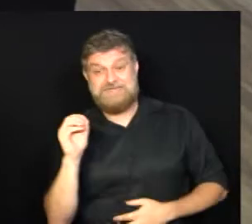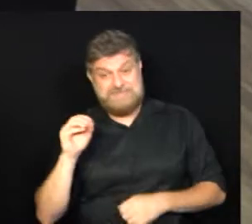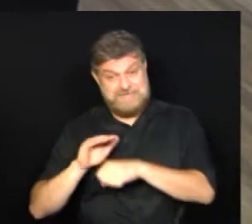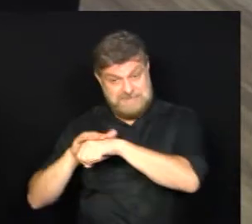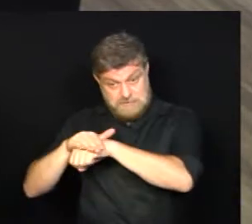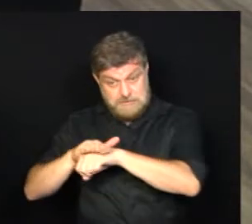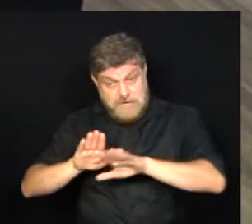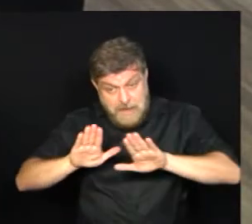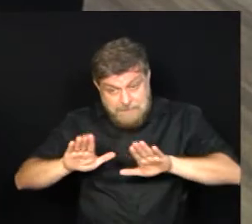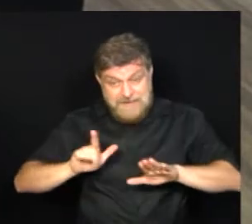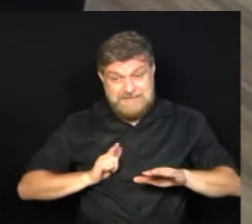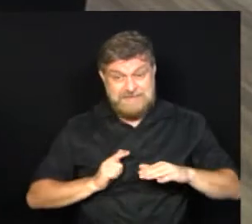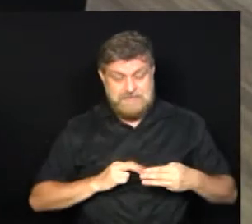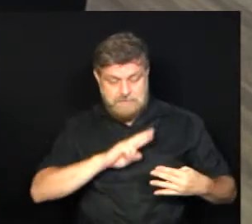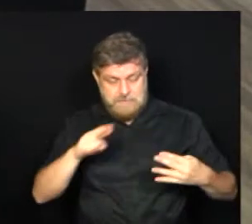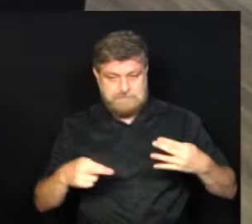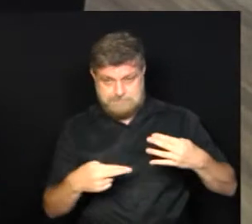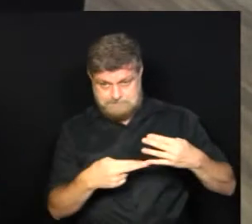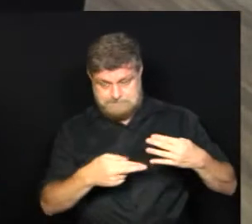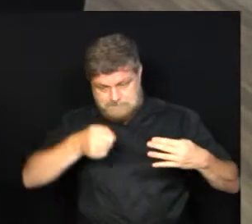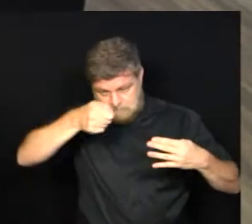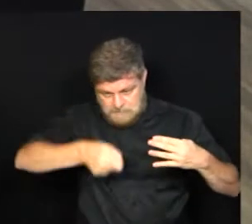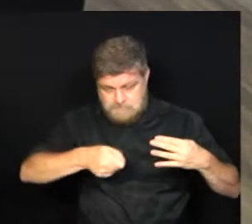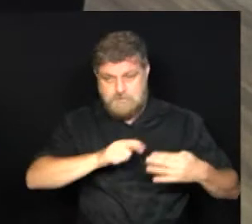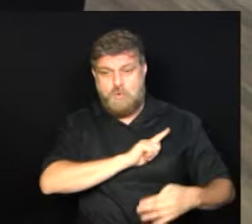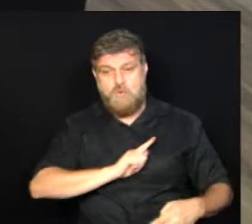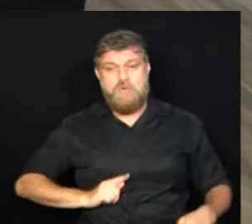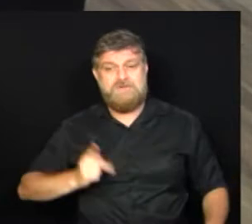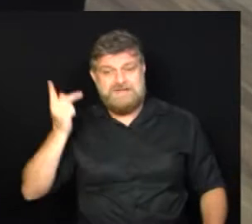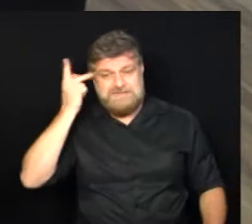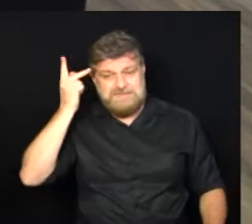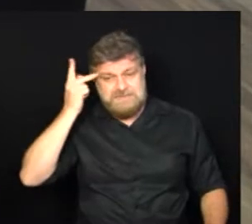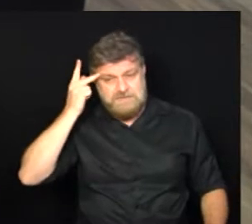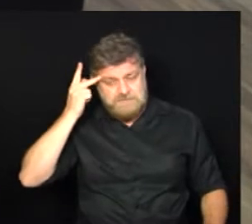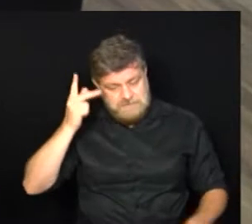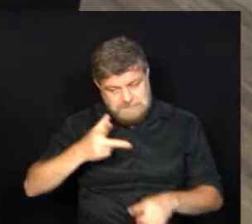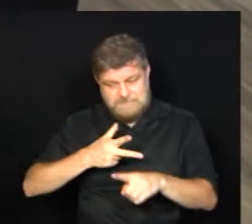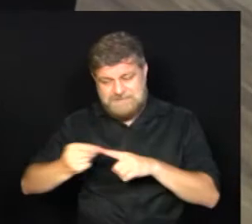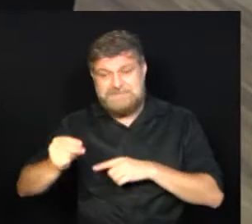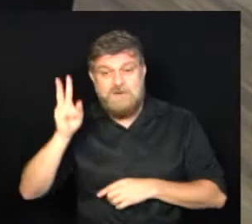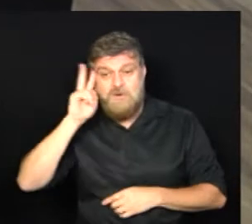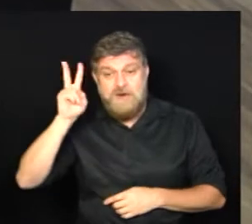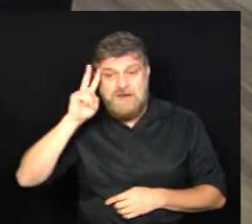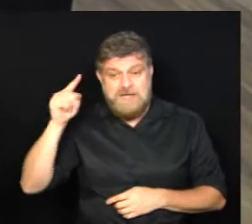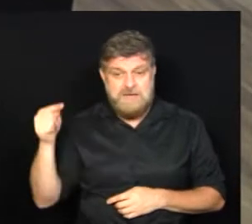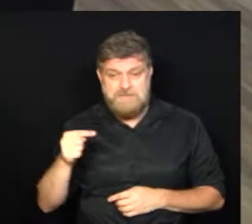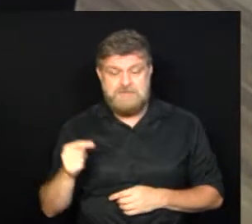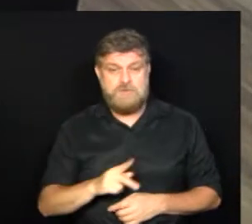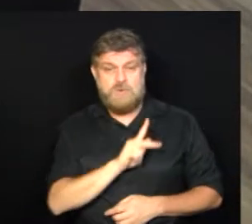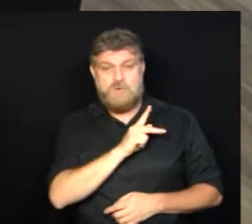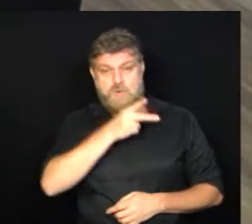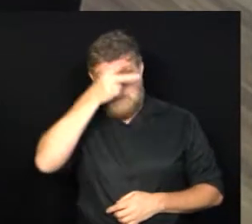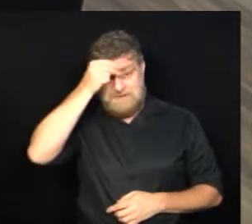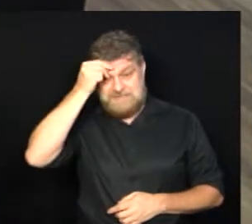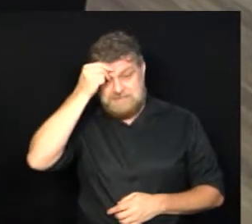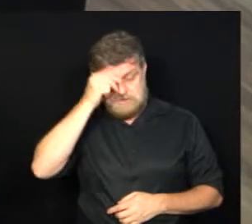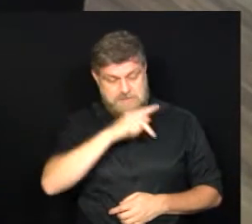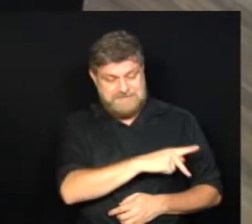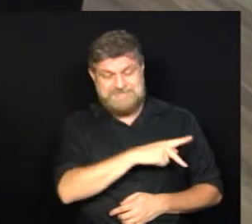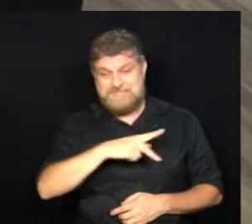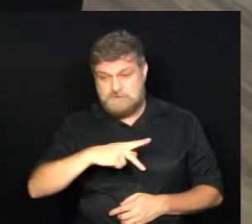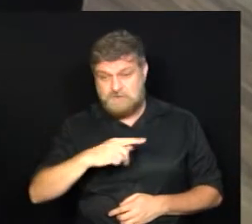mas devido a essa liminar, o governo de São Paulo ganhou. Lembrando também que o prefeito de Presidente Prudente já avisou que eles